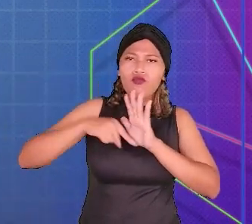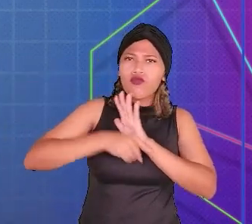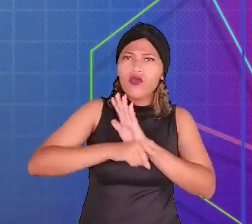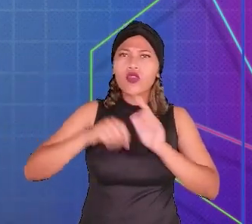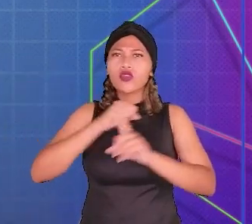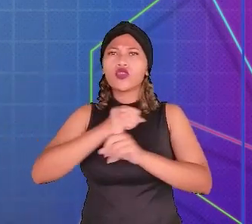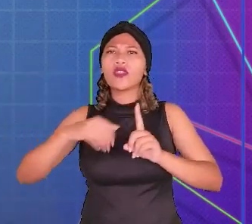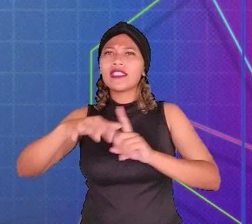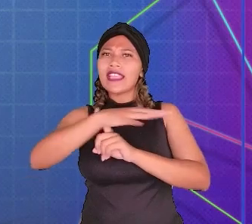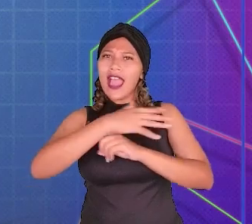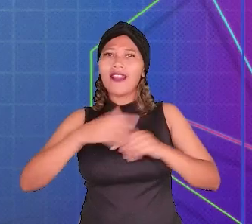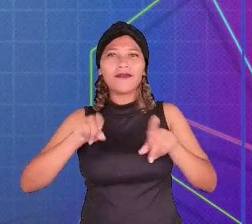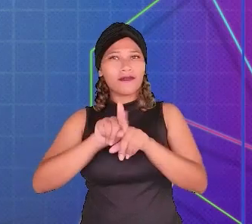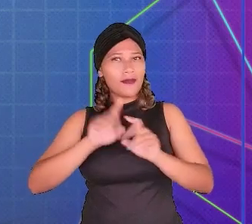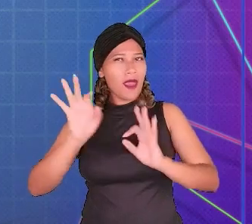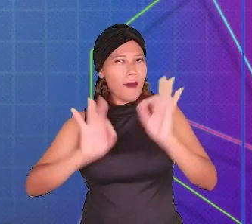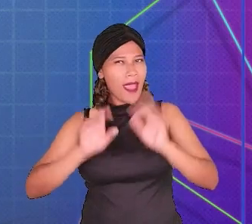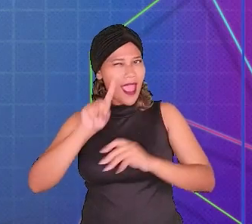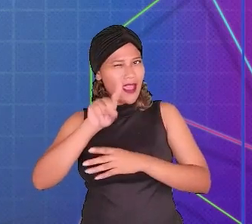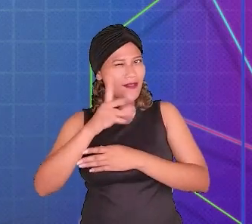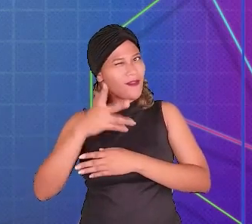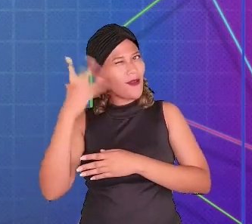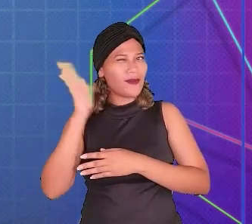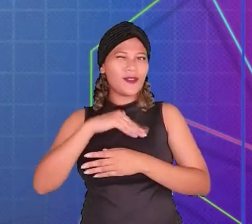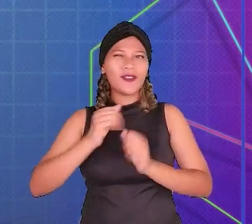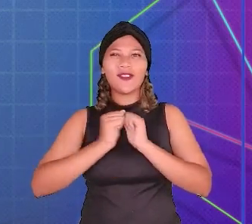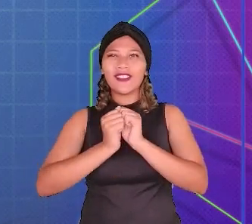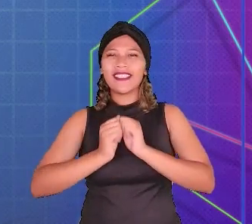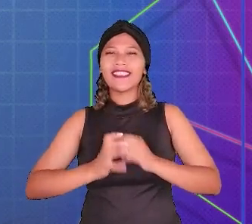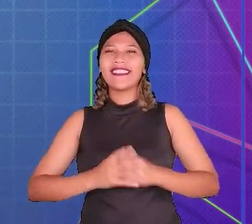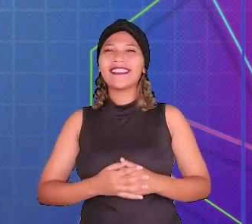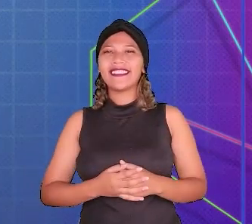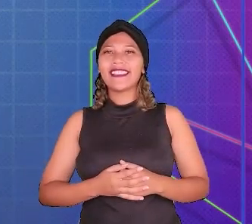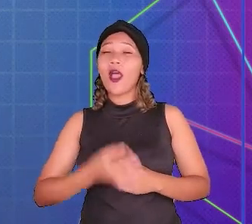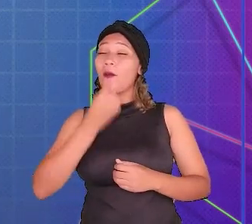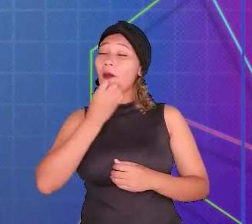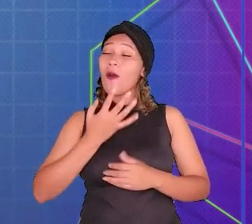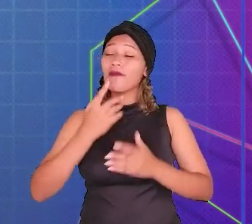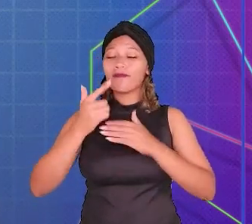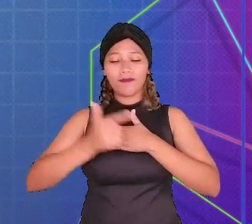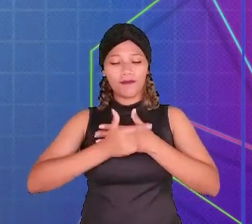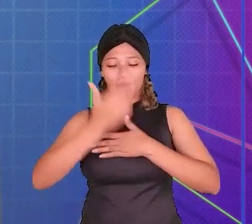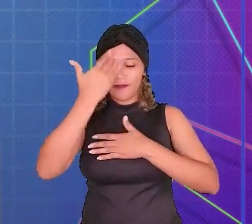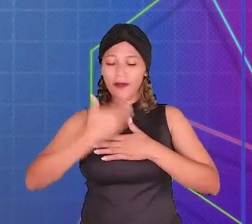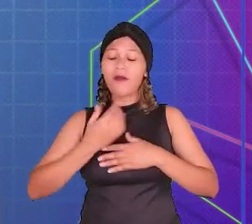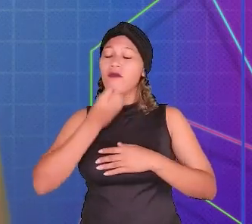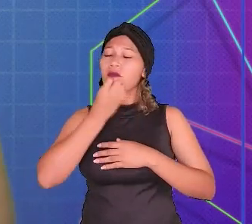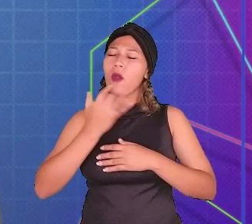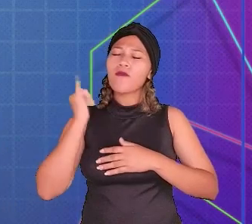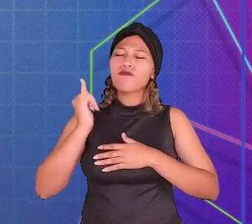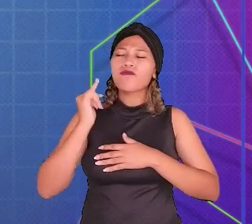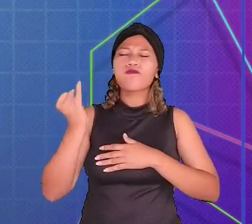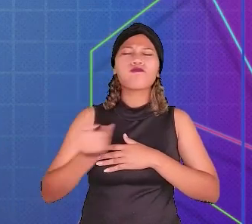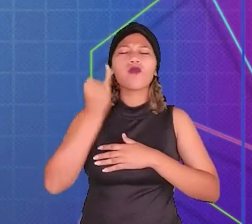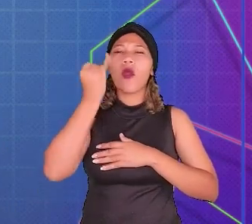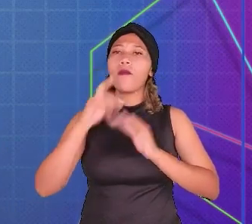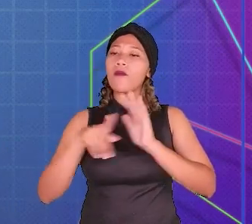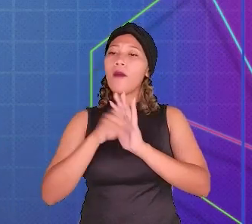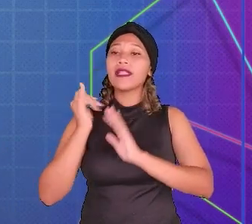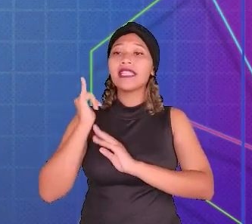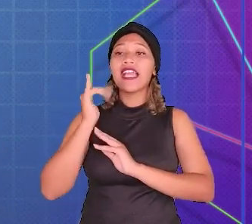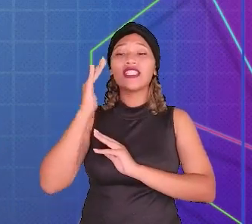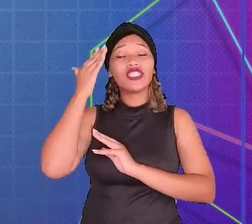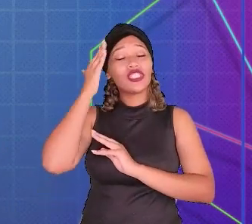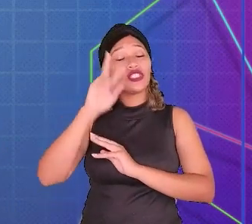seus aspectos sociais. Se prepara aí e vamos nessa! Fazer bons personagens é muito importante para a narrativa de um